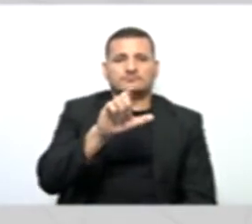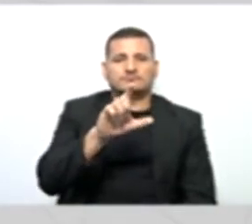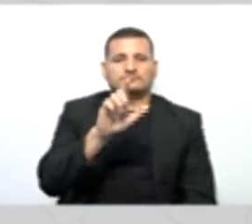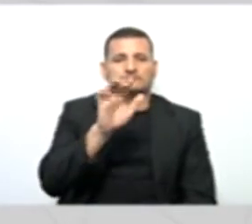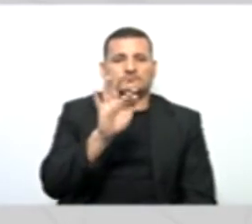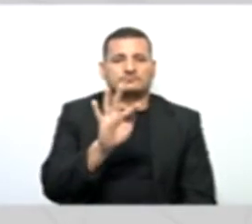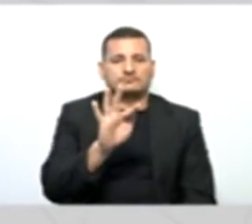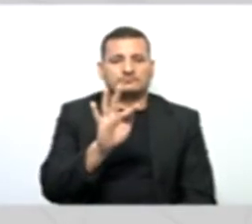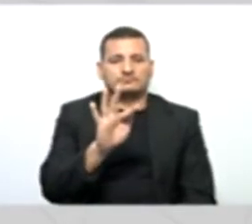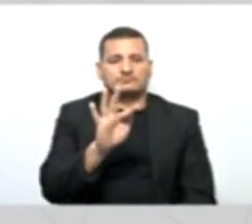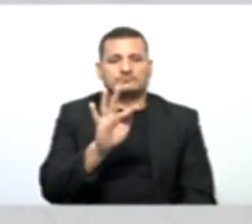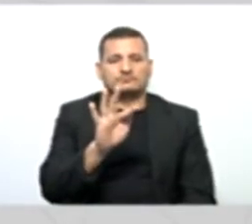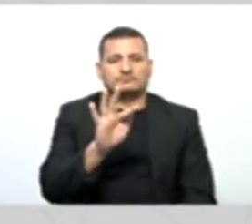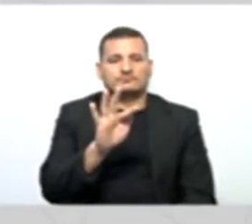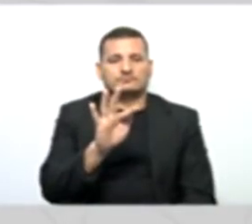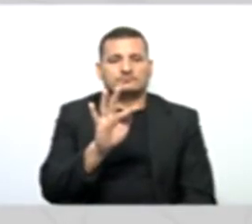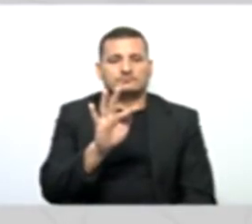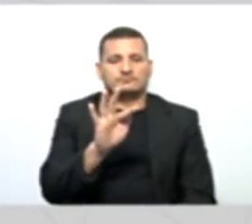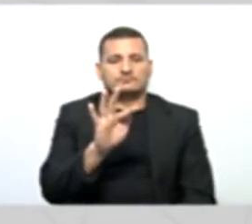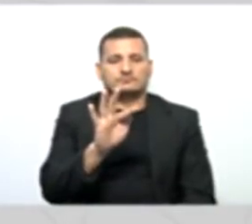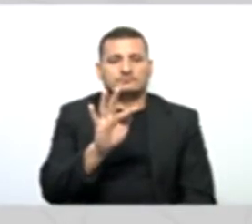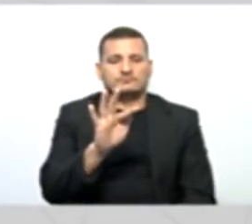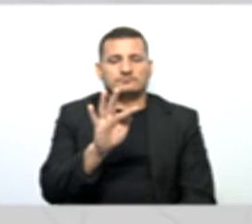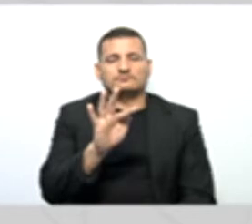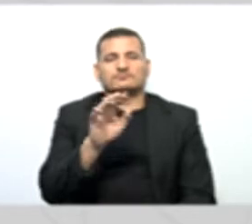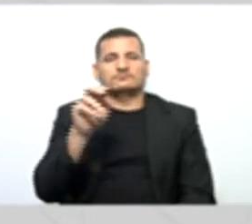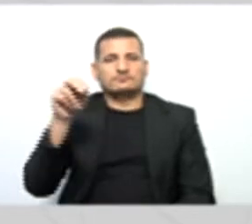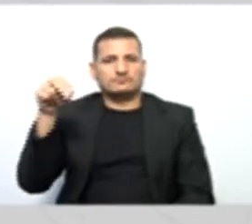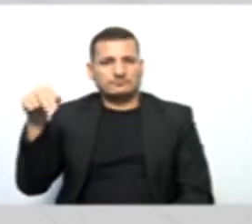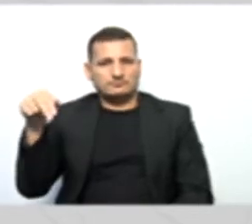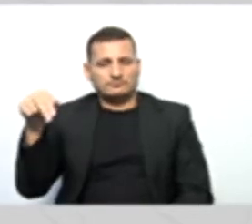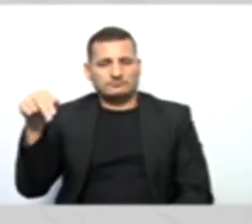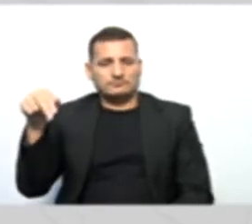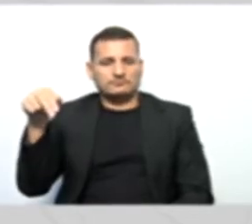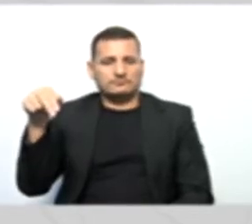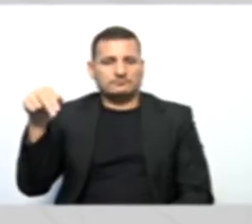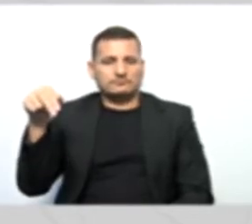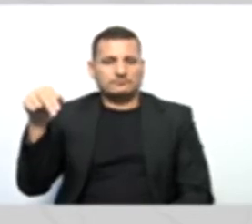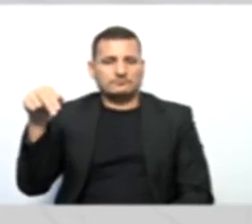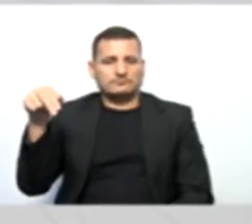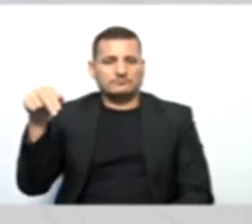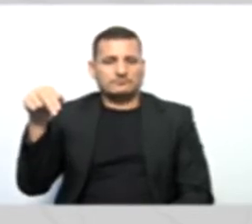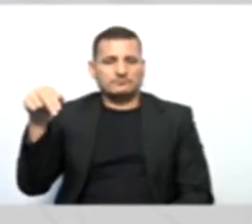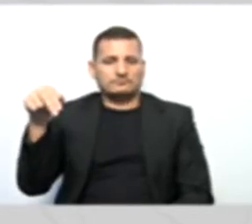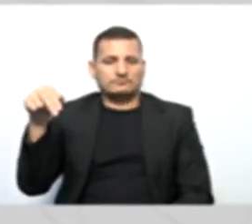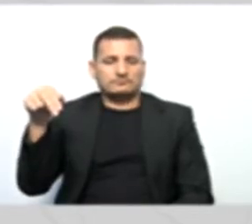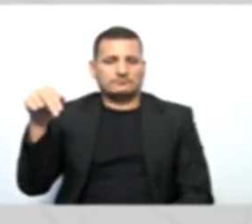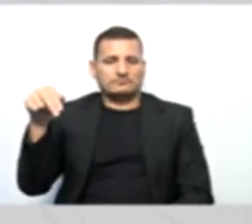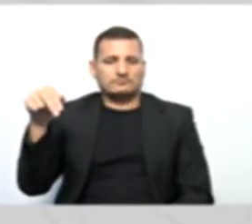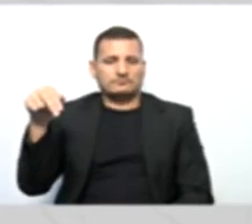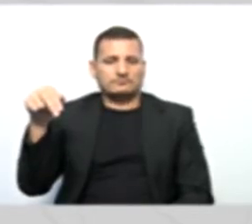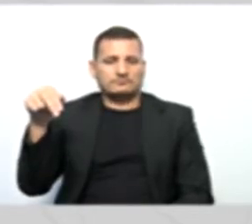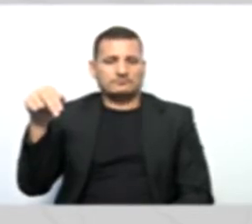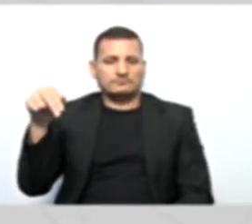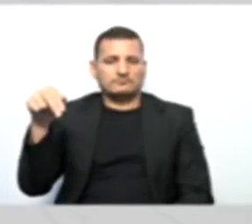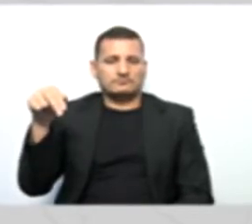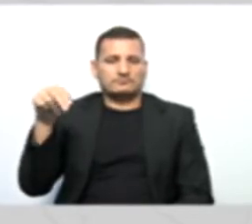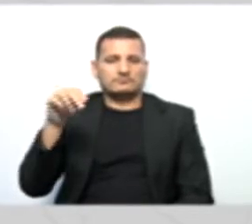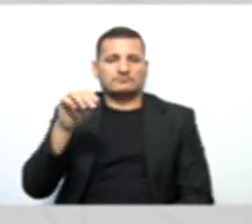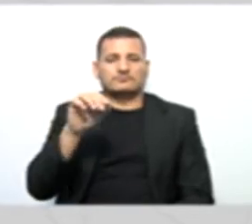parâmetro i. Opa, perdão, recebe o parâmetro n, que foi recebido na classe. E o